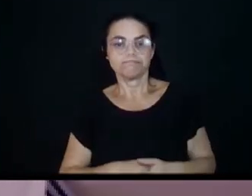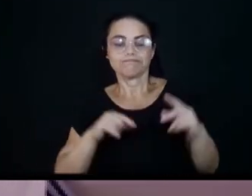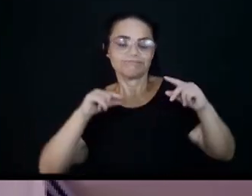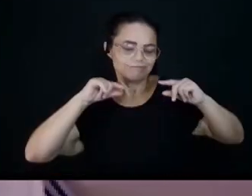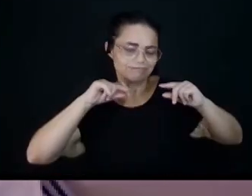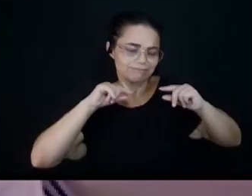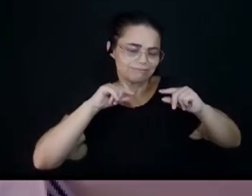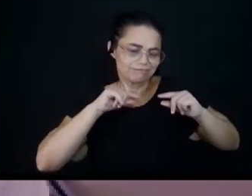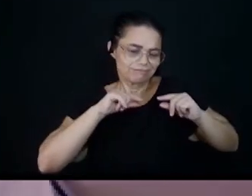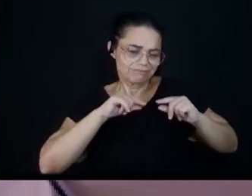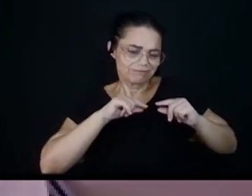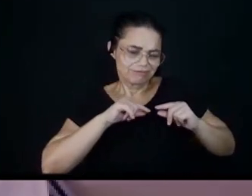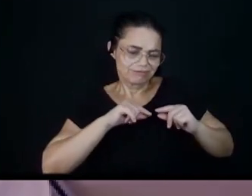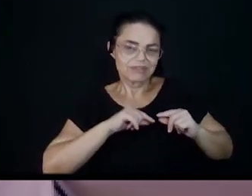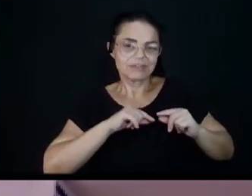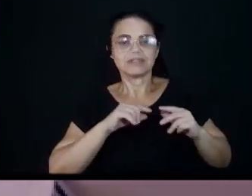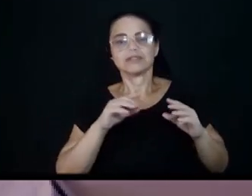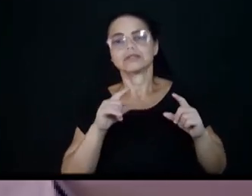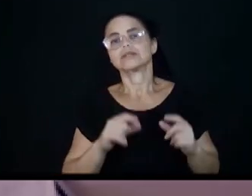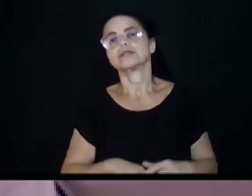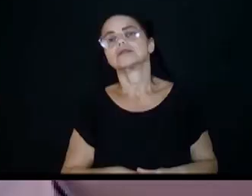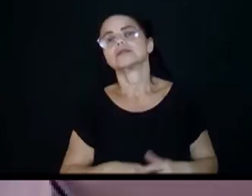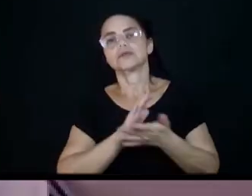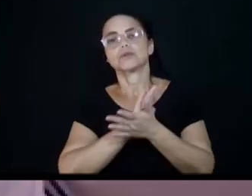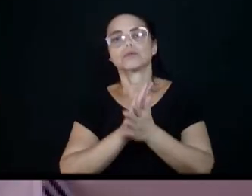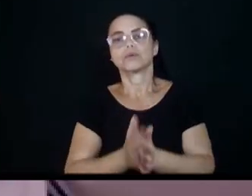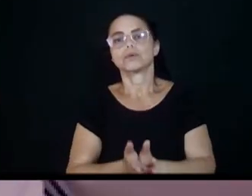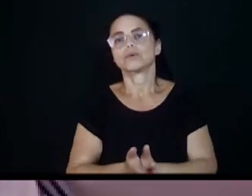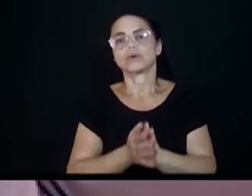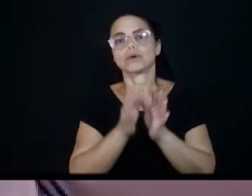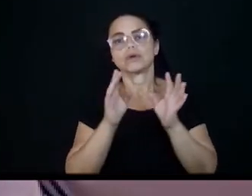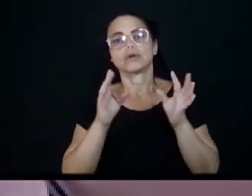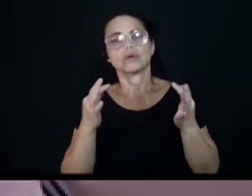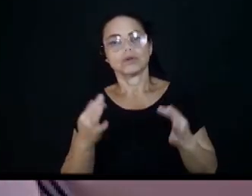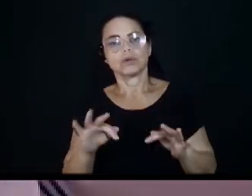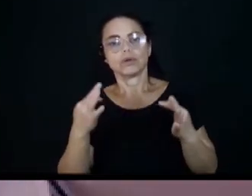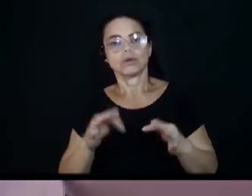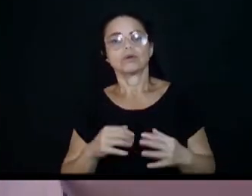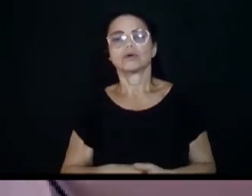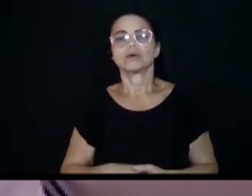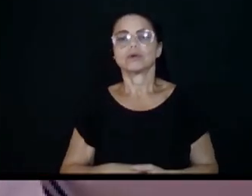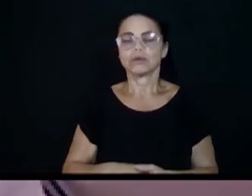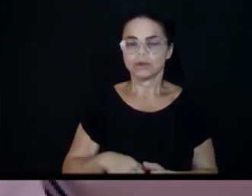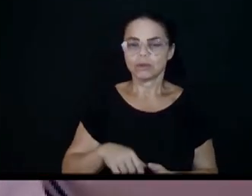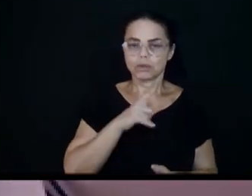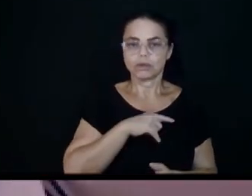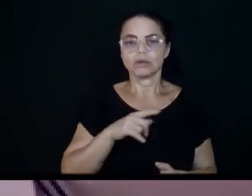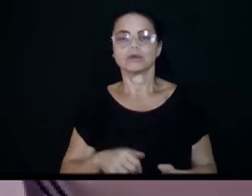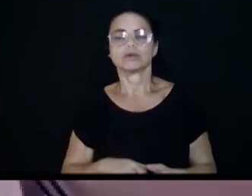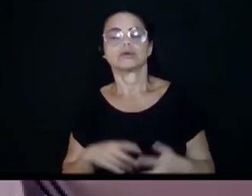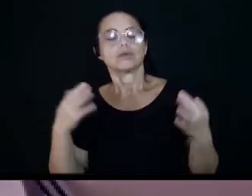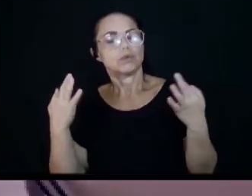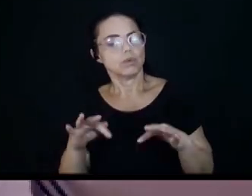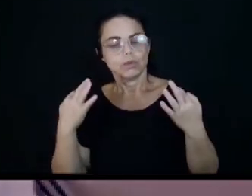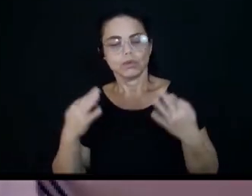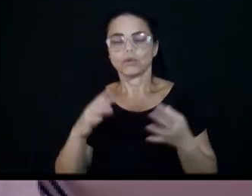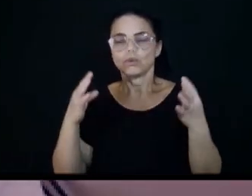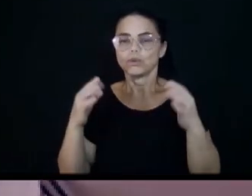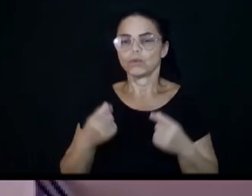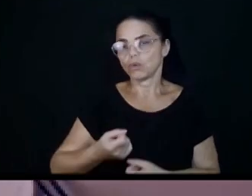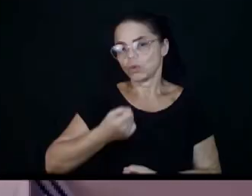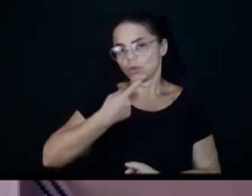de dor e inibir e segurar a via excitatória de dor. Então, há medicamentos para